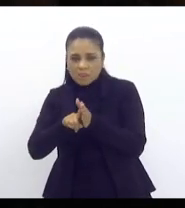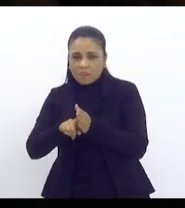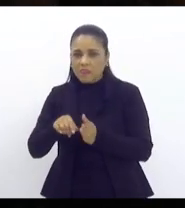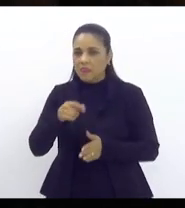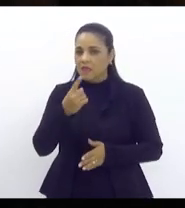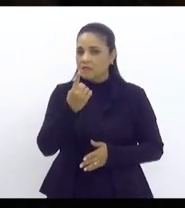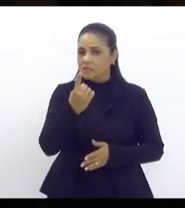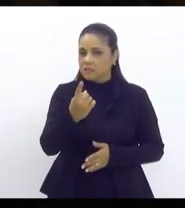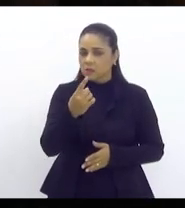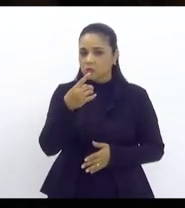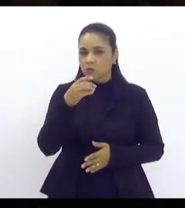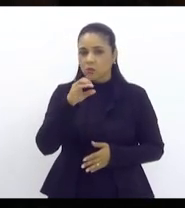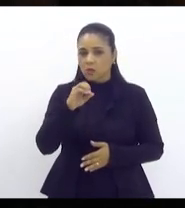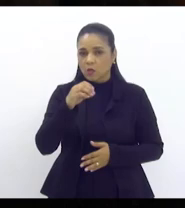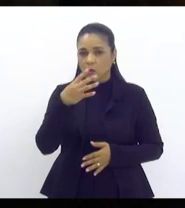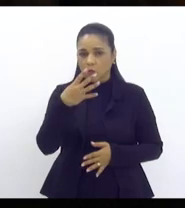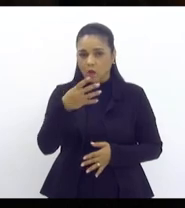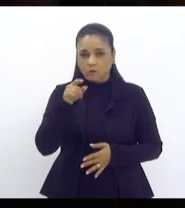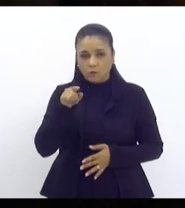104,6